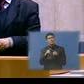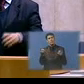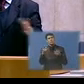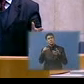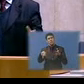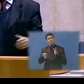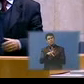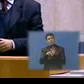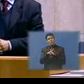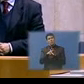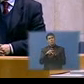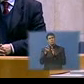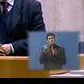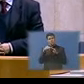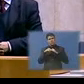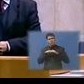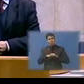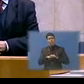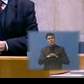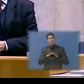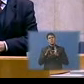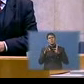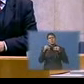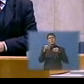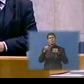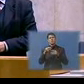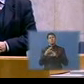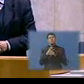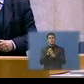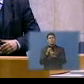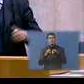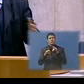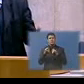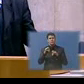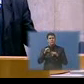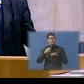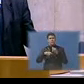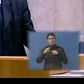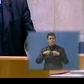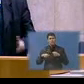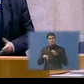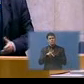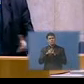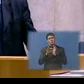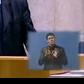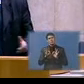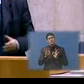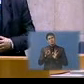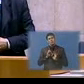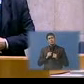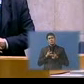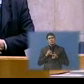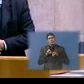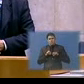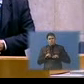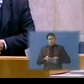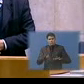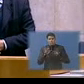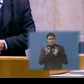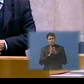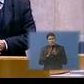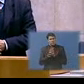A praxe das finanças públicas, evidente, não é de gastar mais do que se arrecada. Muito pelo contrário.